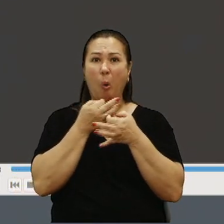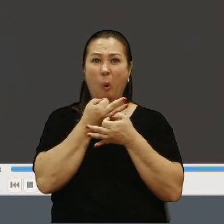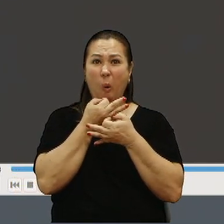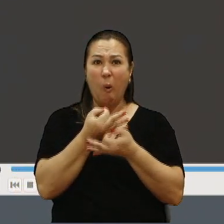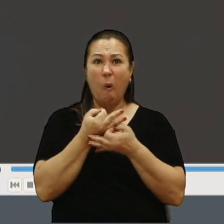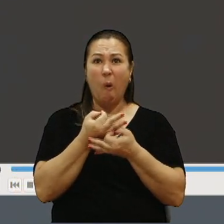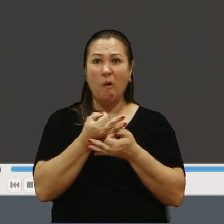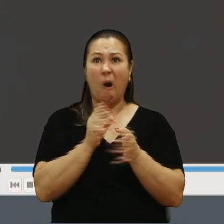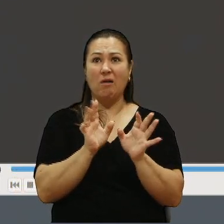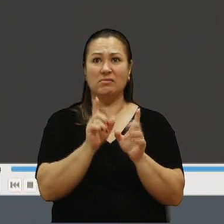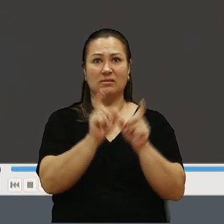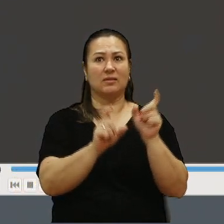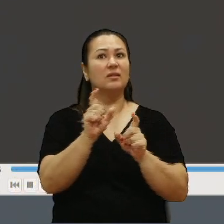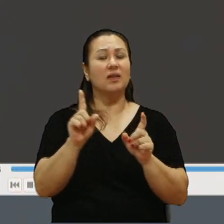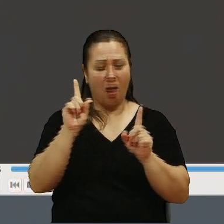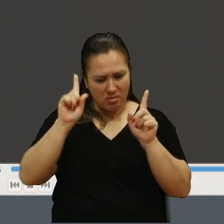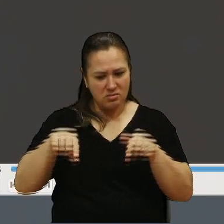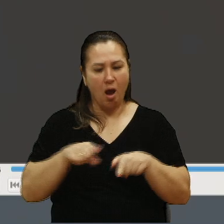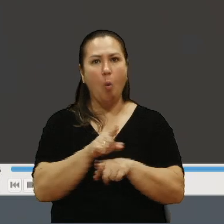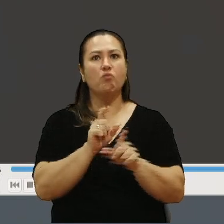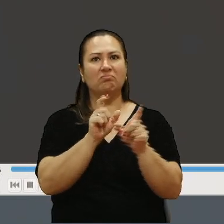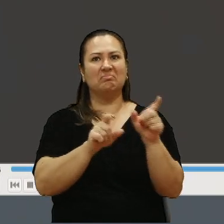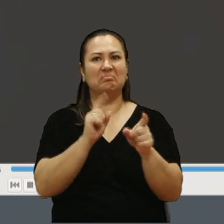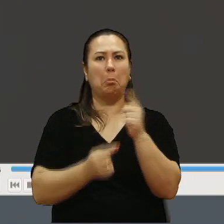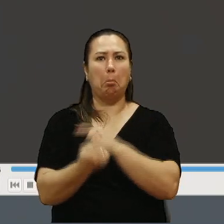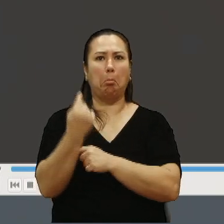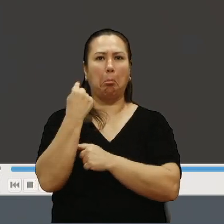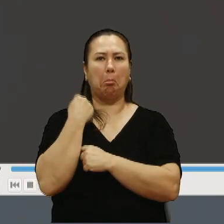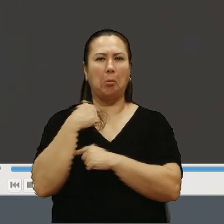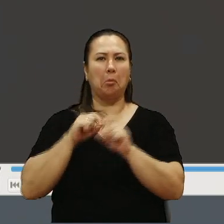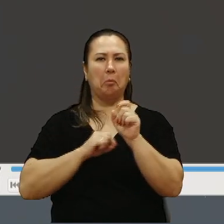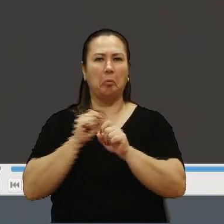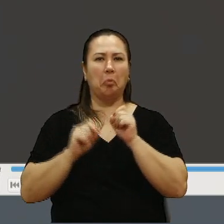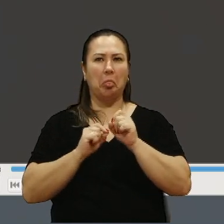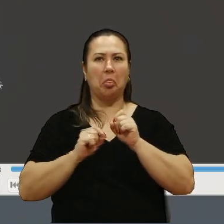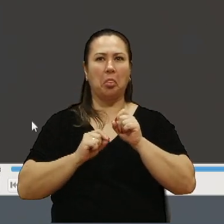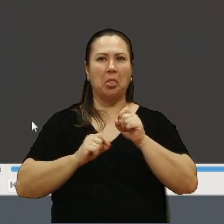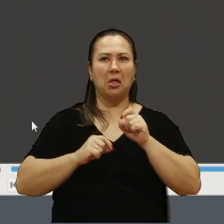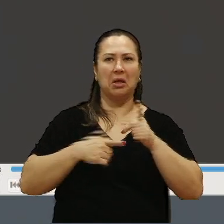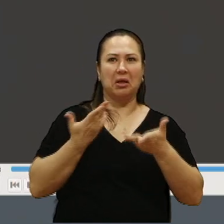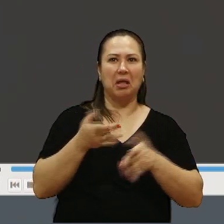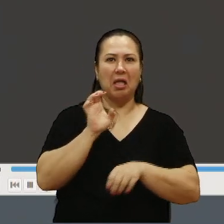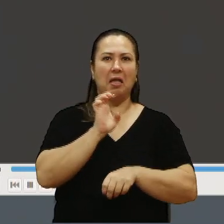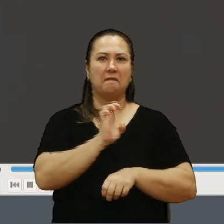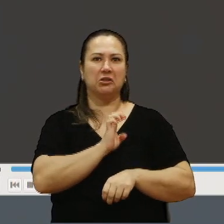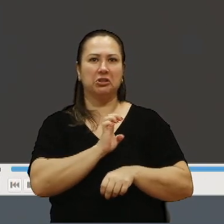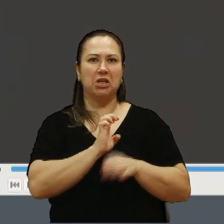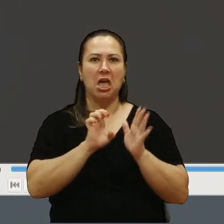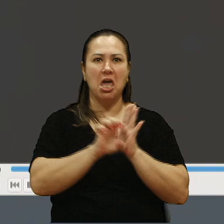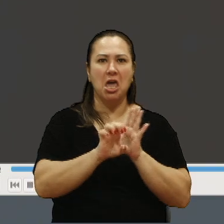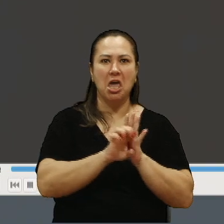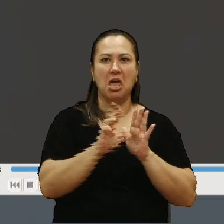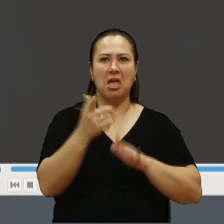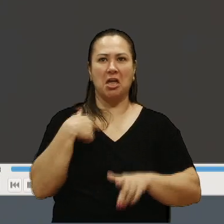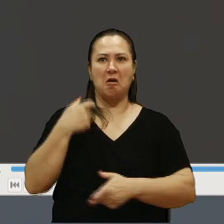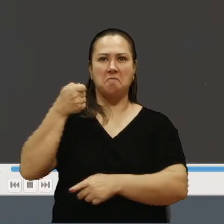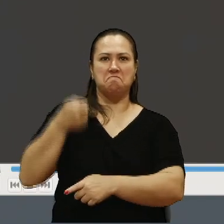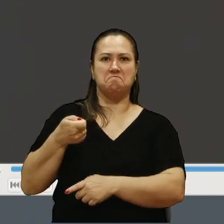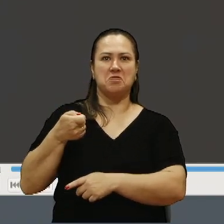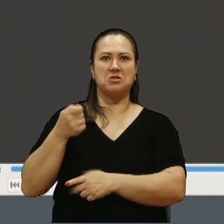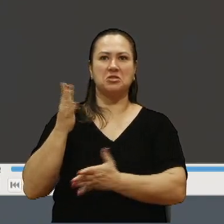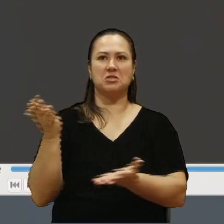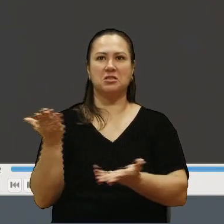são, né? Eles são retrógrados, reacionários, coloca o próximo vídeo das senhorinhas. Coloca o próximo vídeo, por